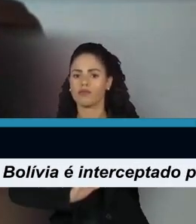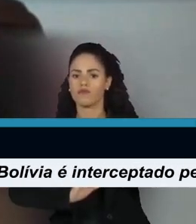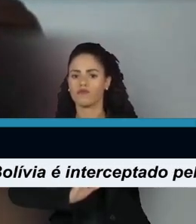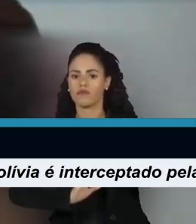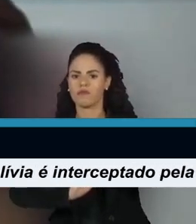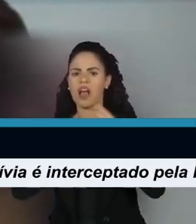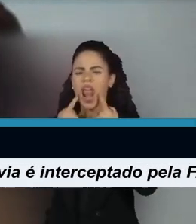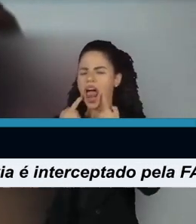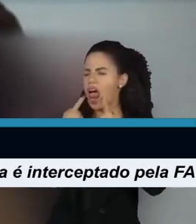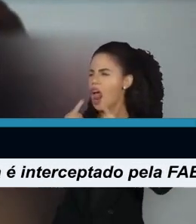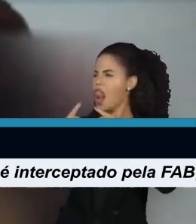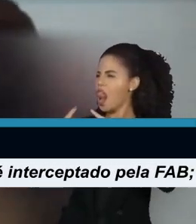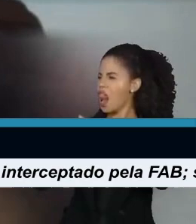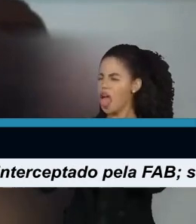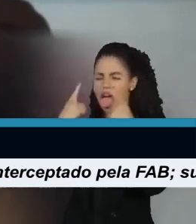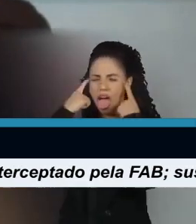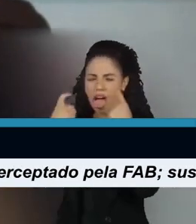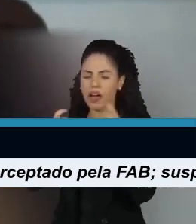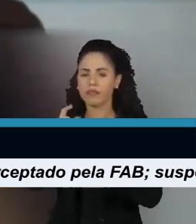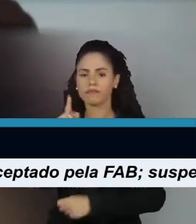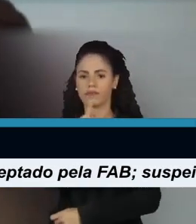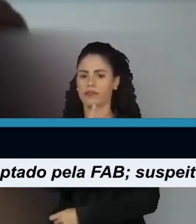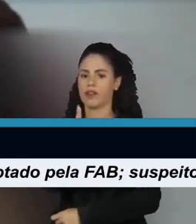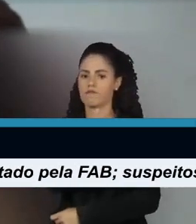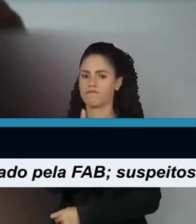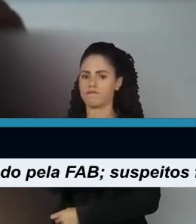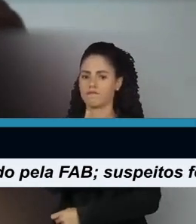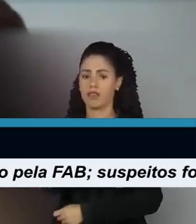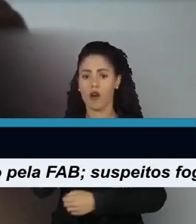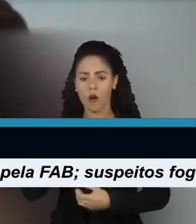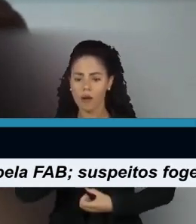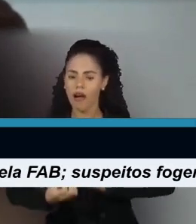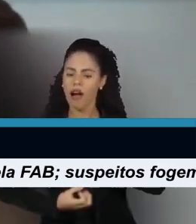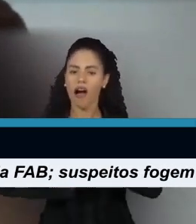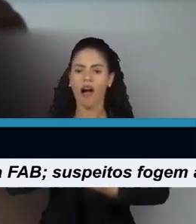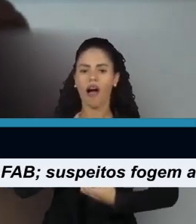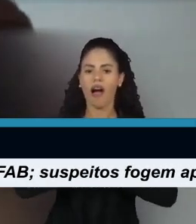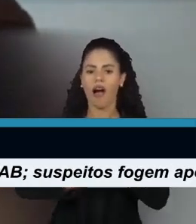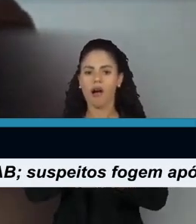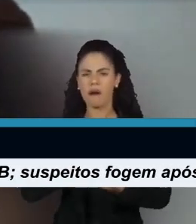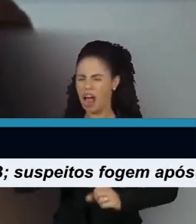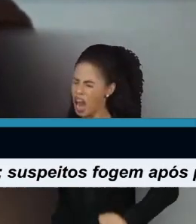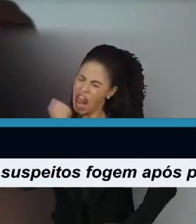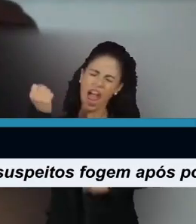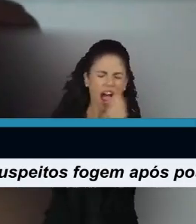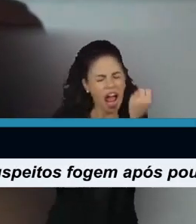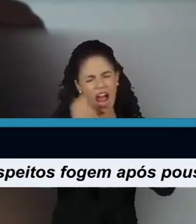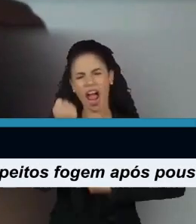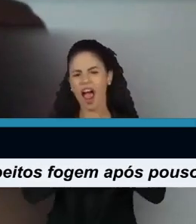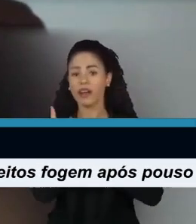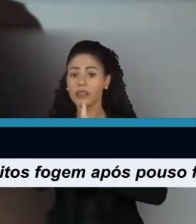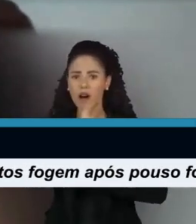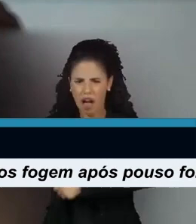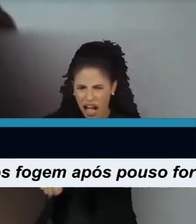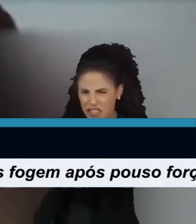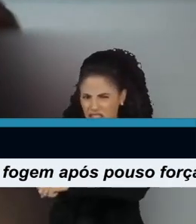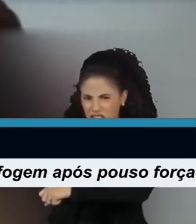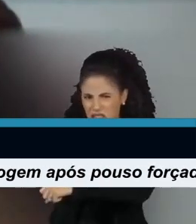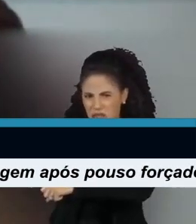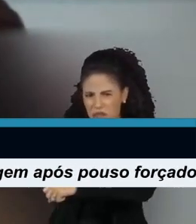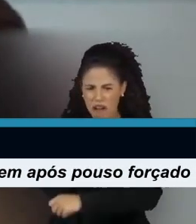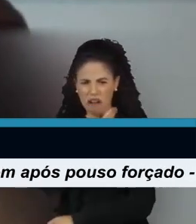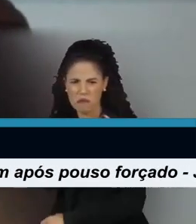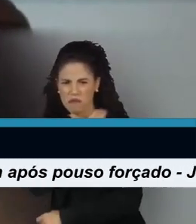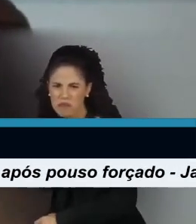agressão. Sabem que liberdade de expressão não é liberdade para a proliferação do ódio, do racismo, da